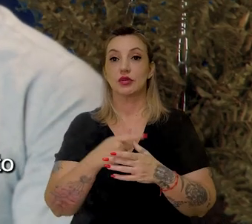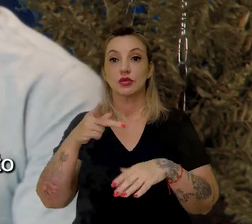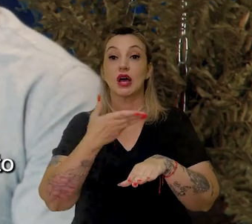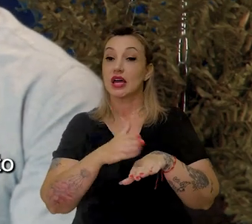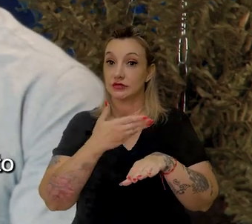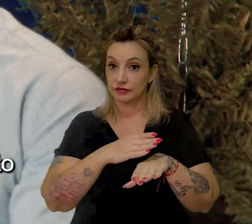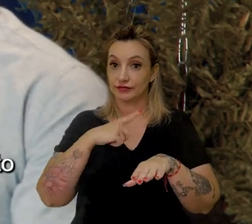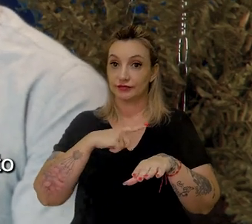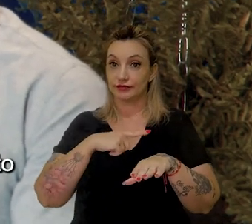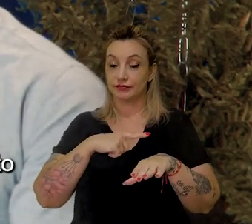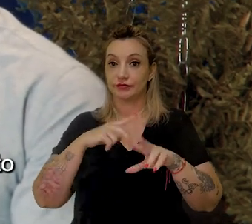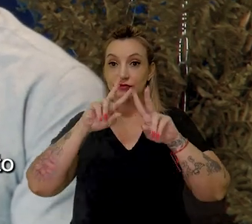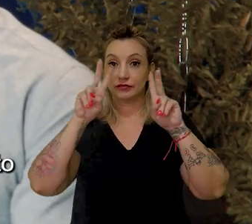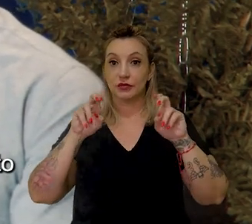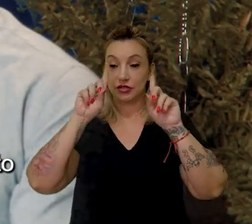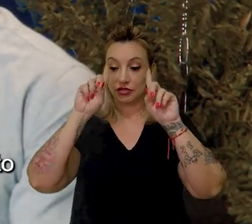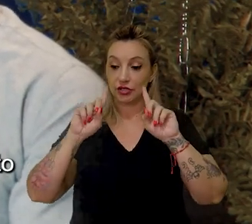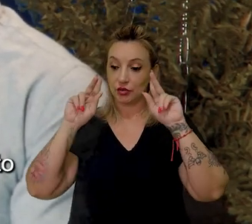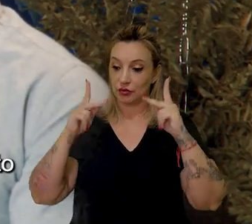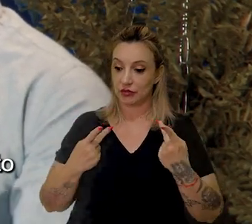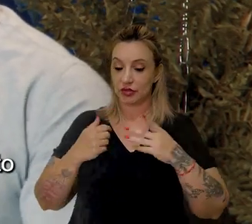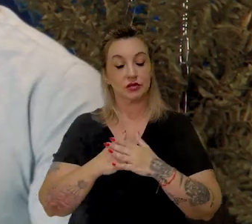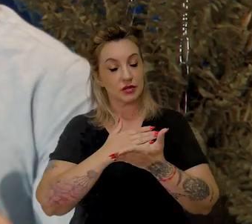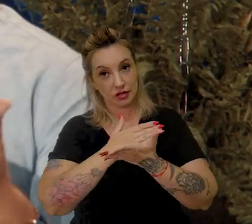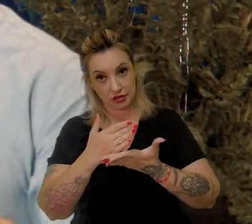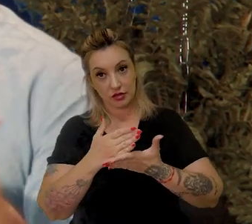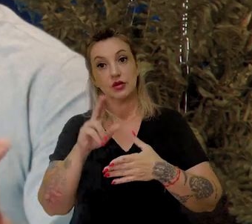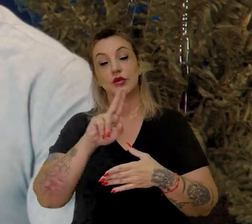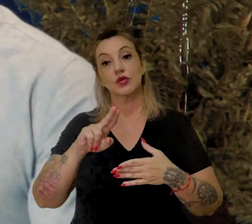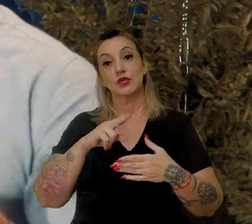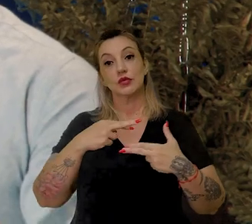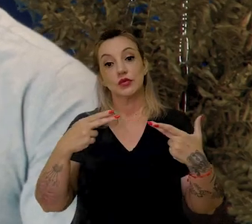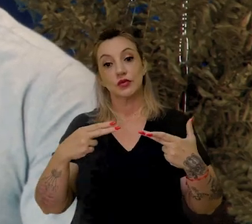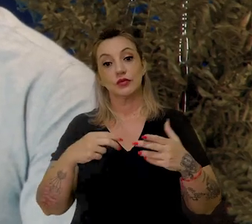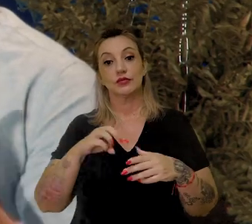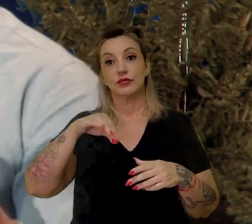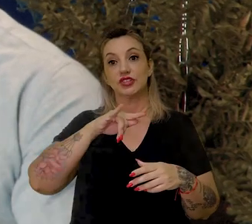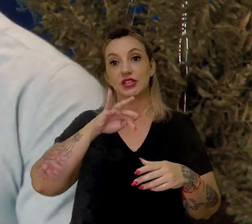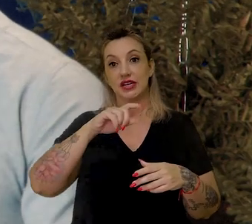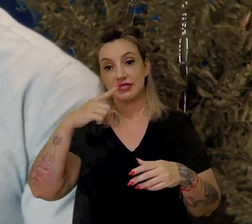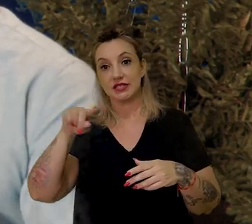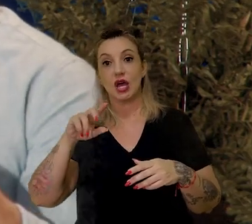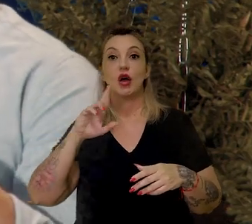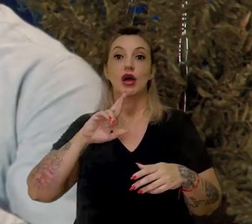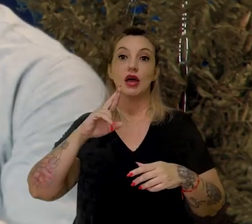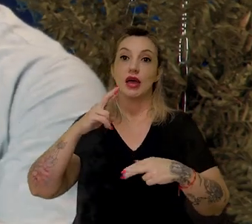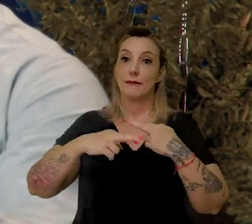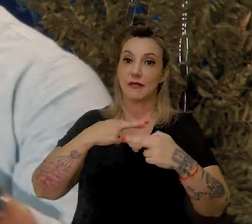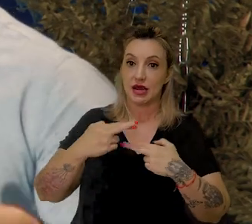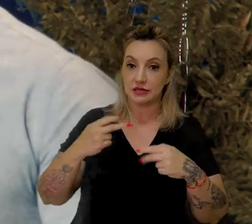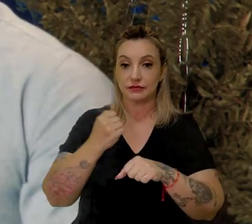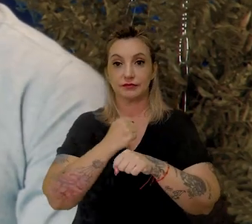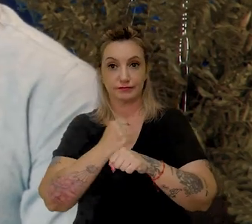atividade gera sobre os direitos humanos e a partir daí adotar medidas de mitigação medidas de reparação eh